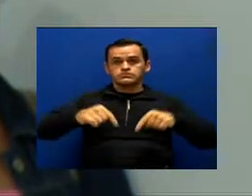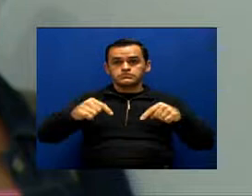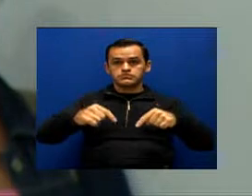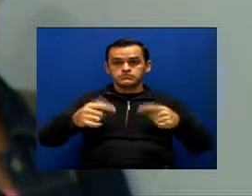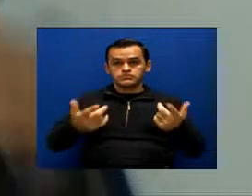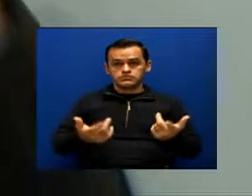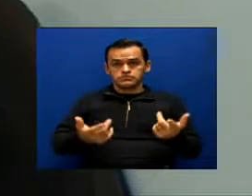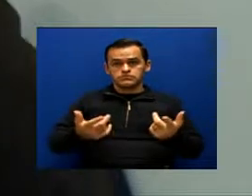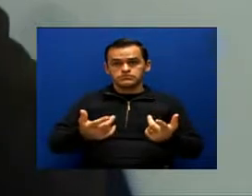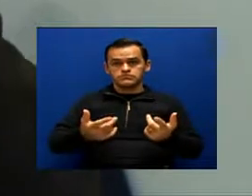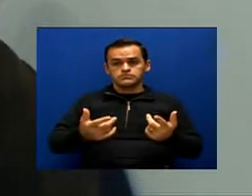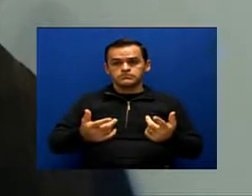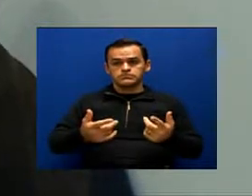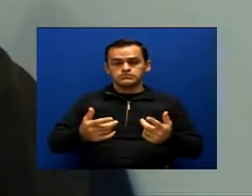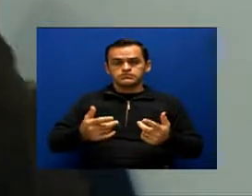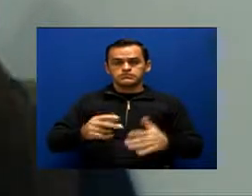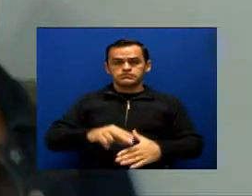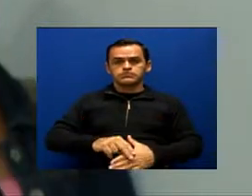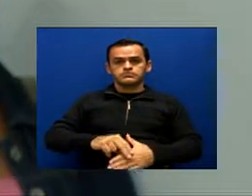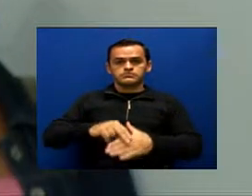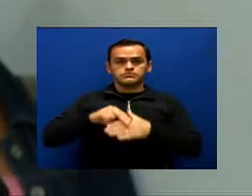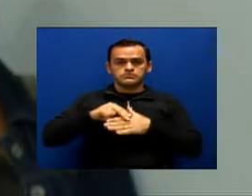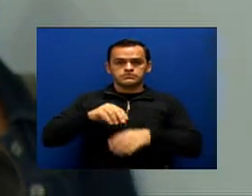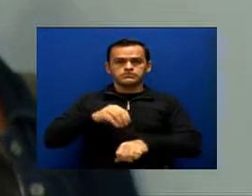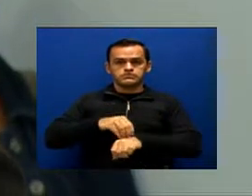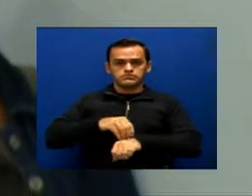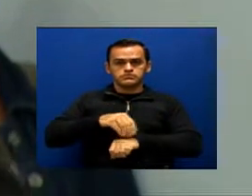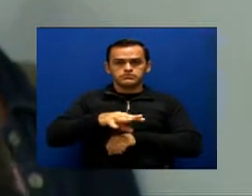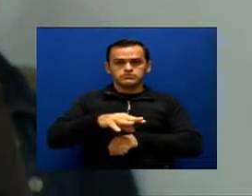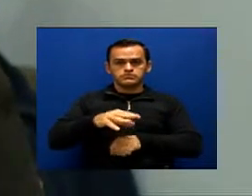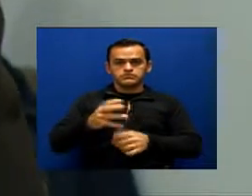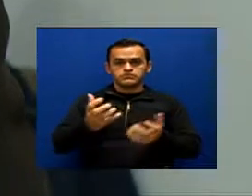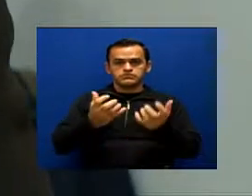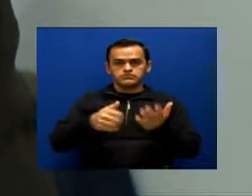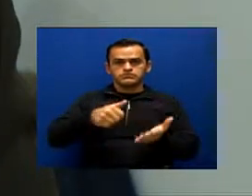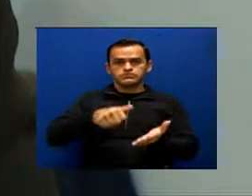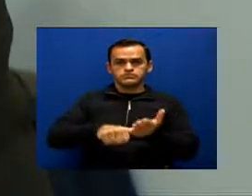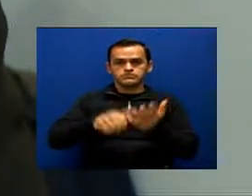com a recomendação da liderança, eu gostaria do voto sim.